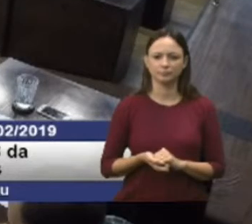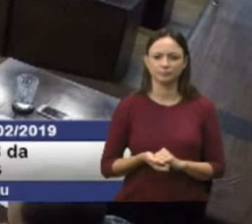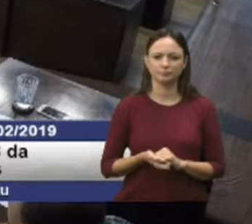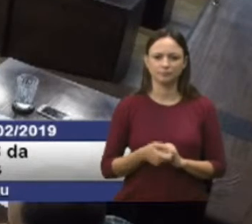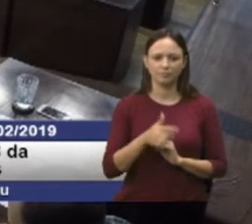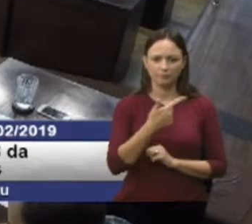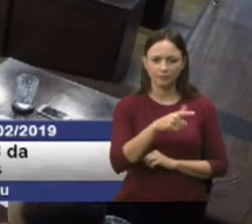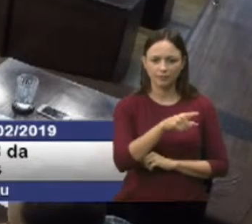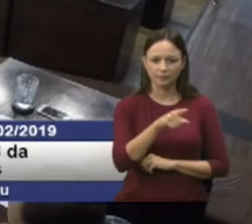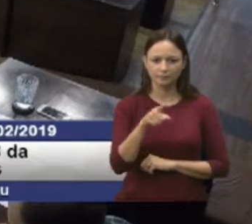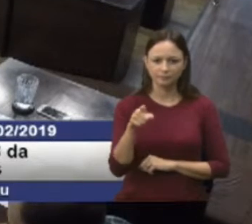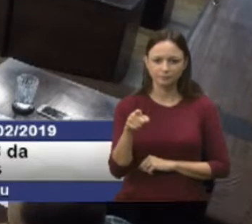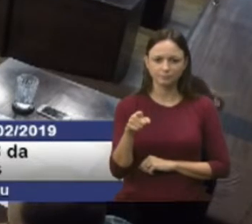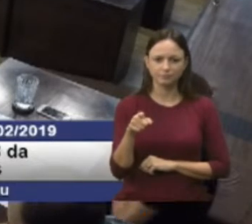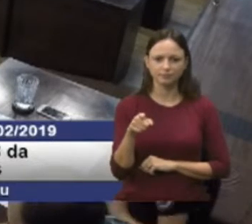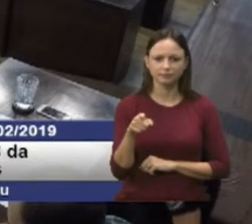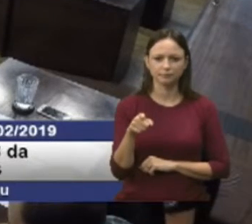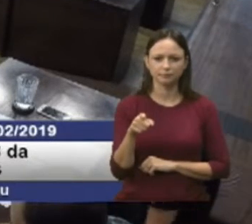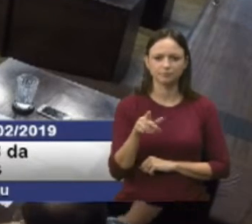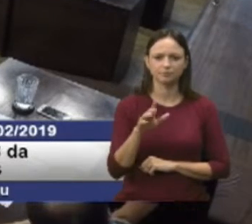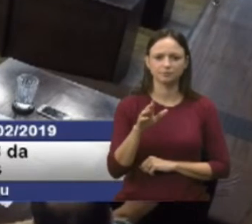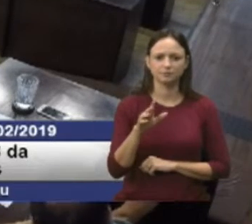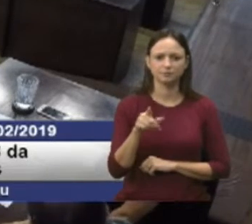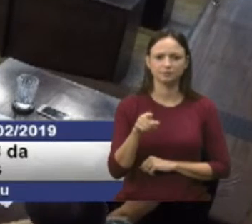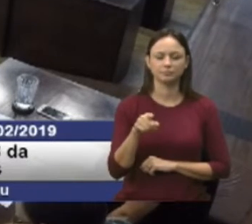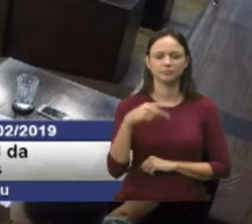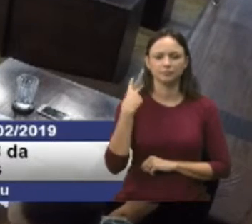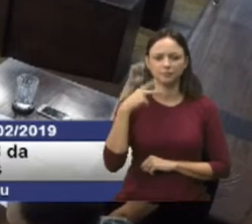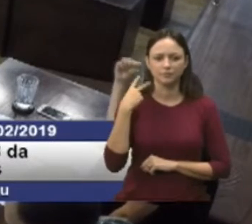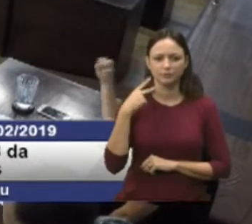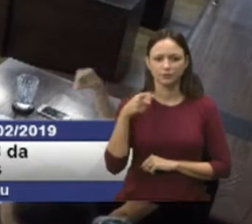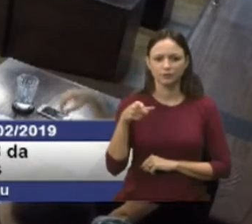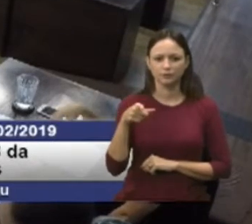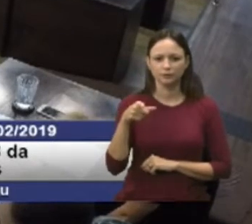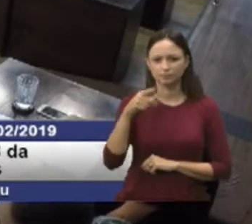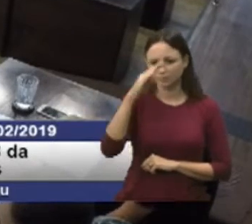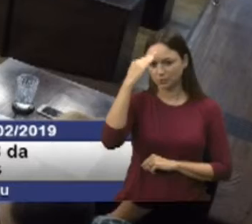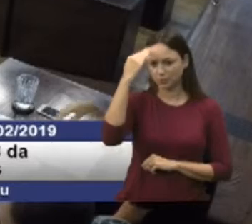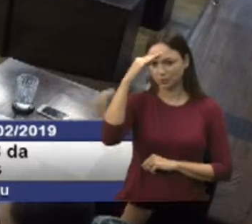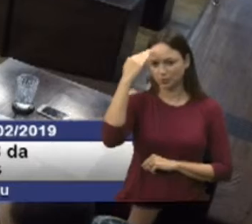Mais alguém gostaria de fazer? Vereador João Pacheco.